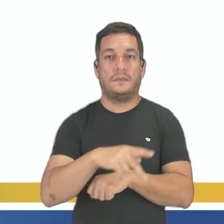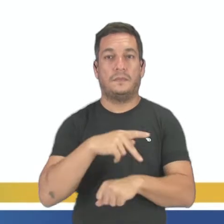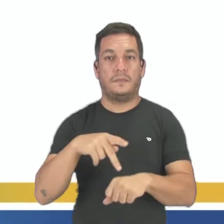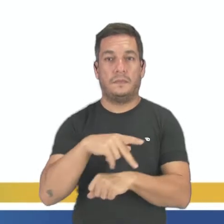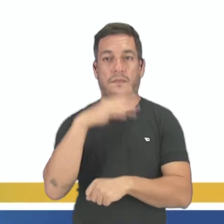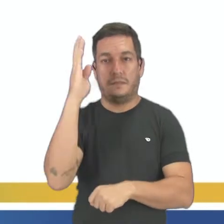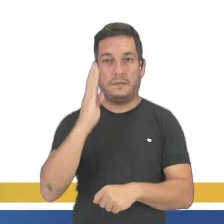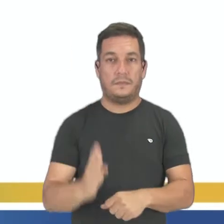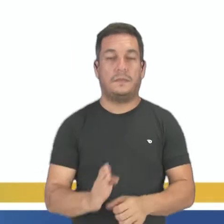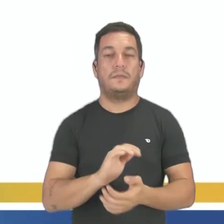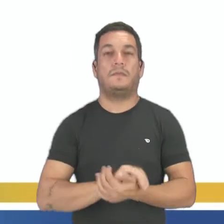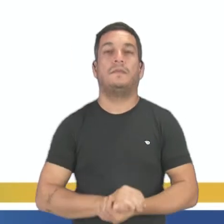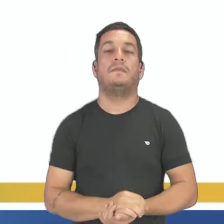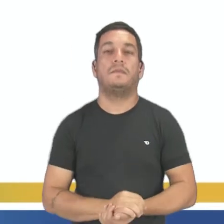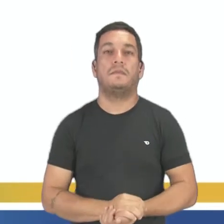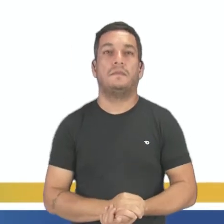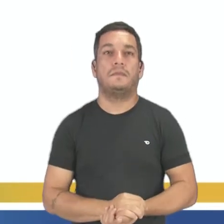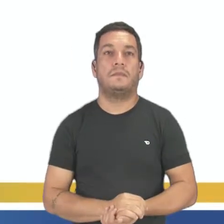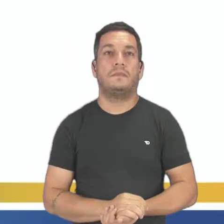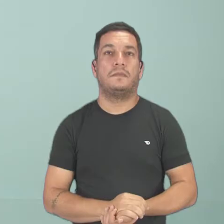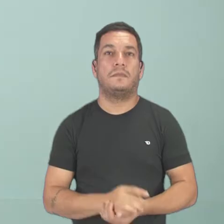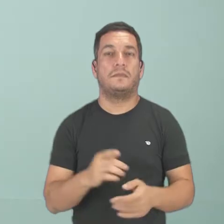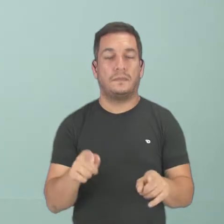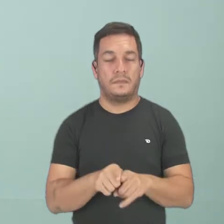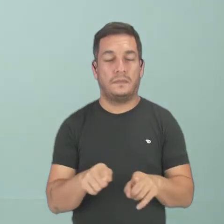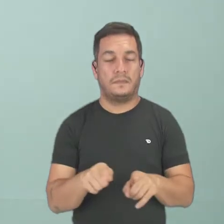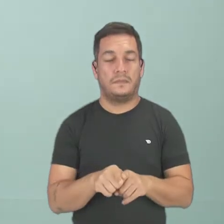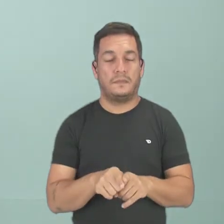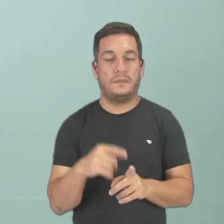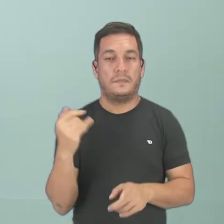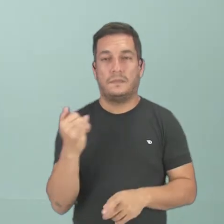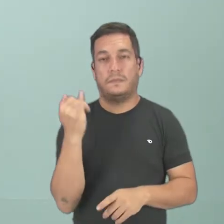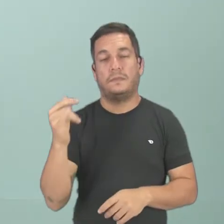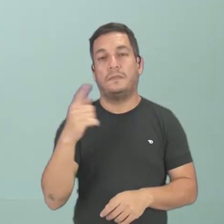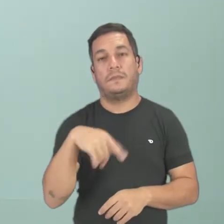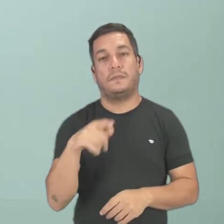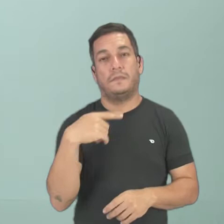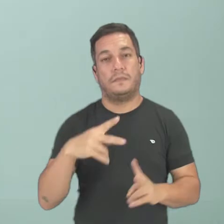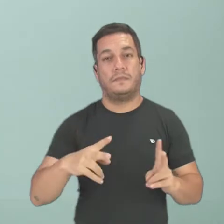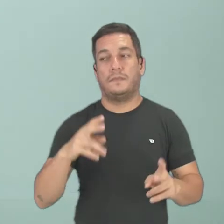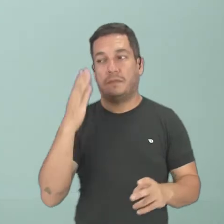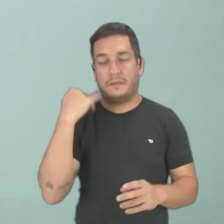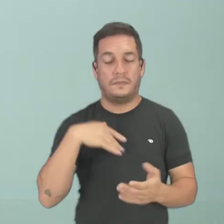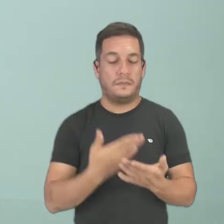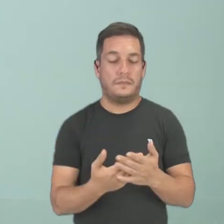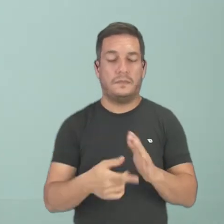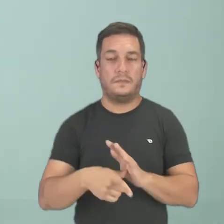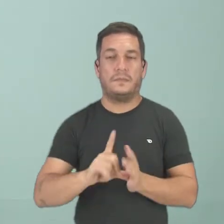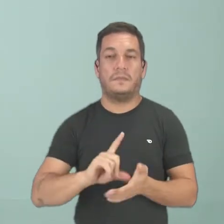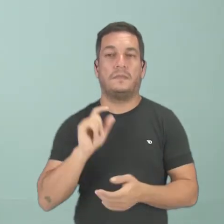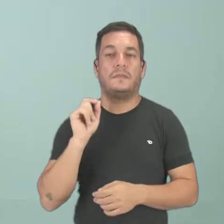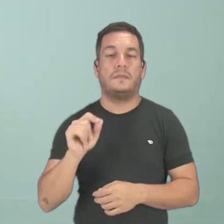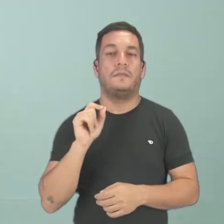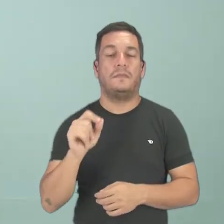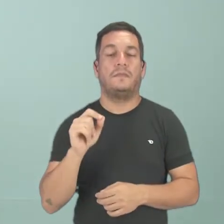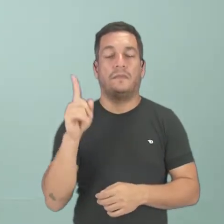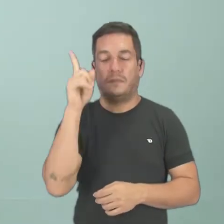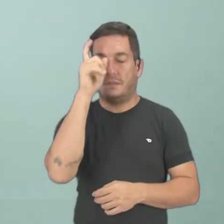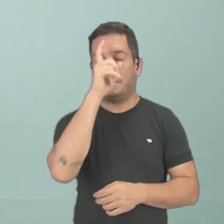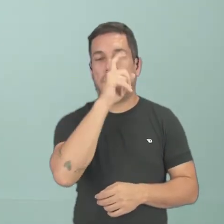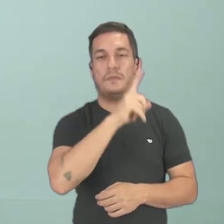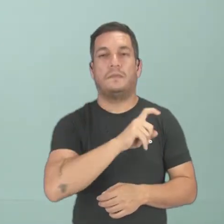país. Vale ressaltar para vocês, na nossa aula anterior nós falamos sobre essa